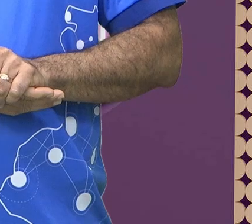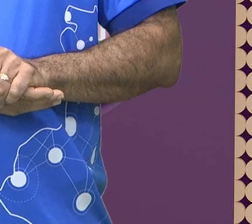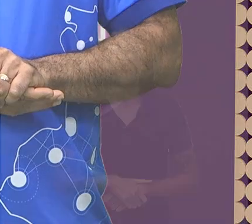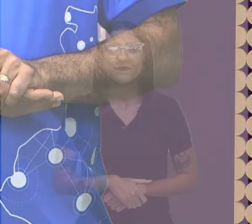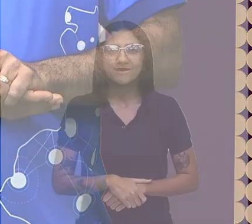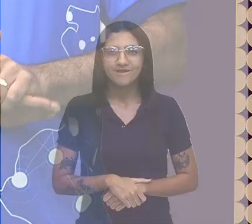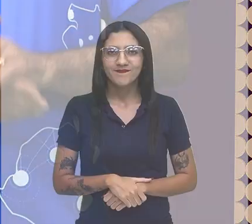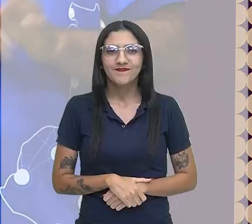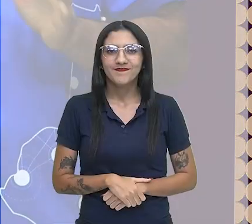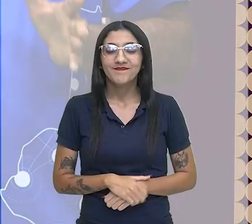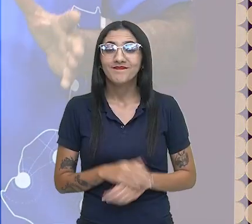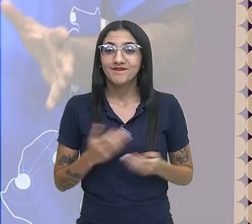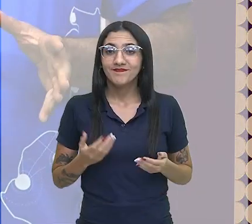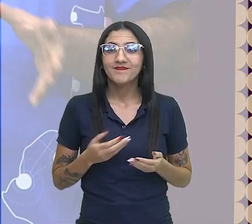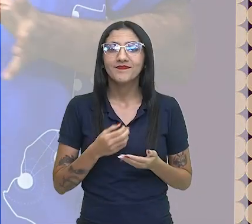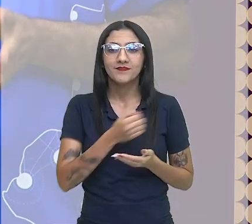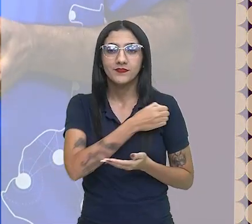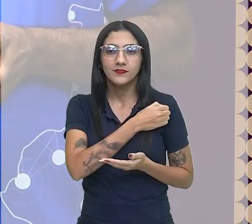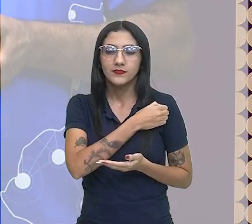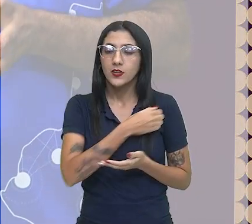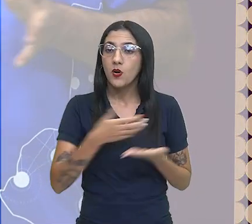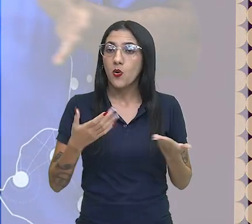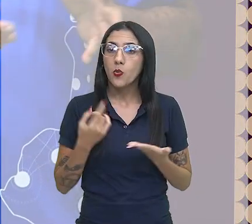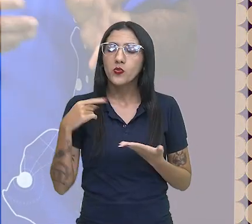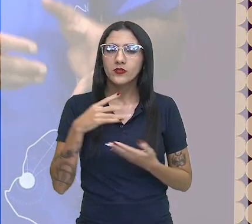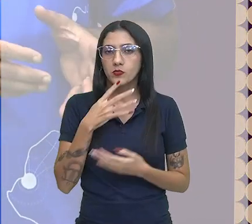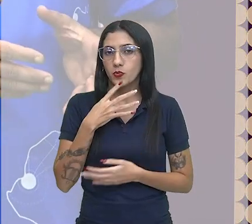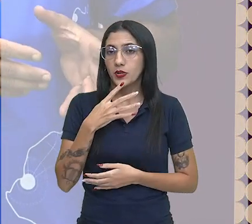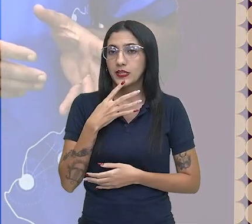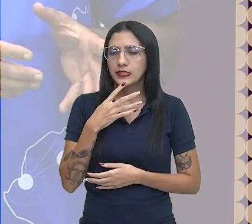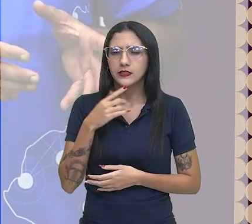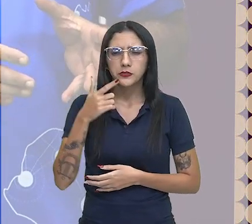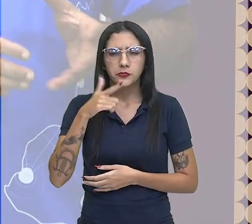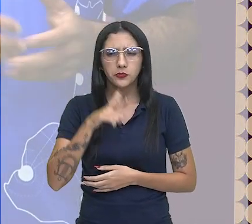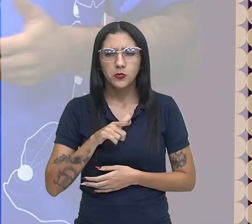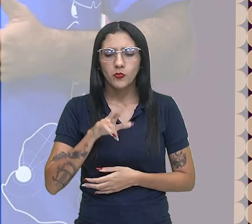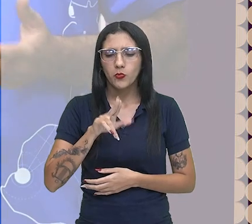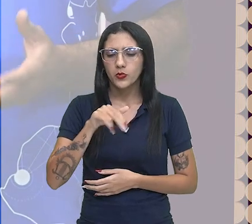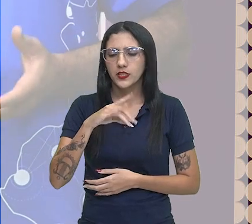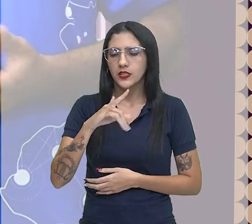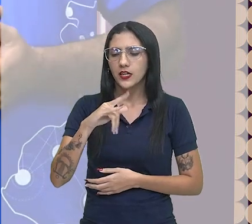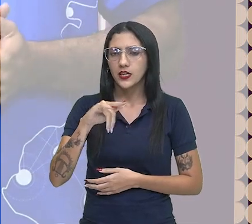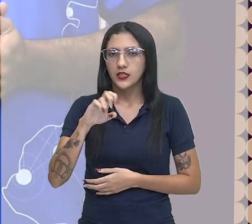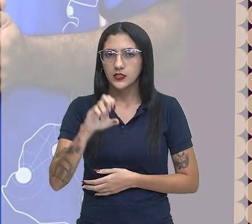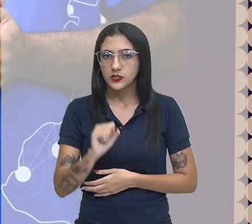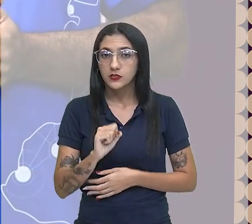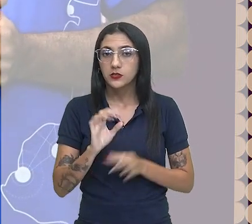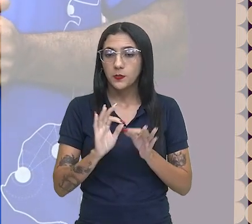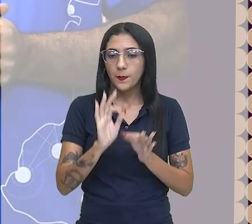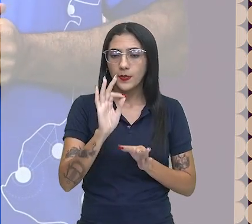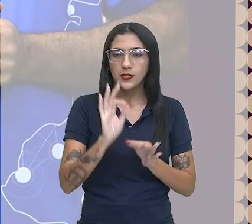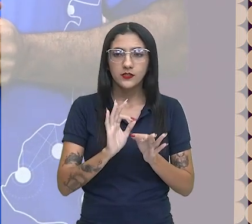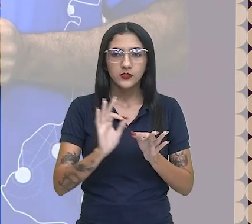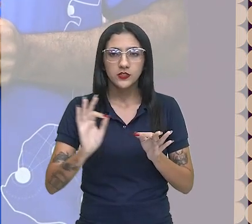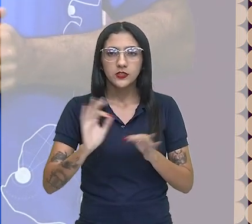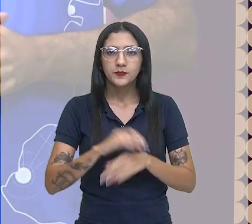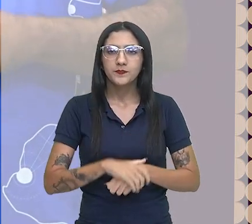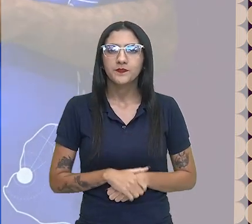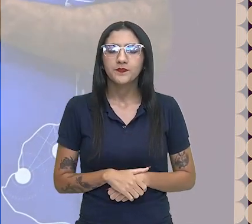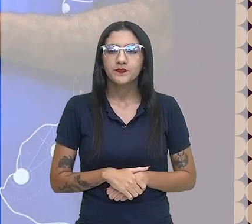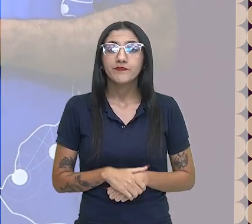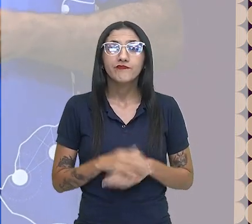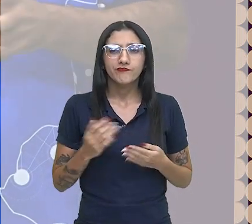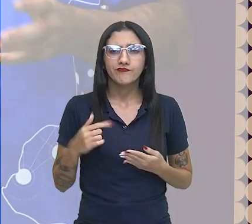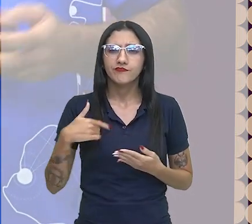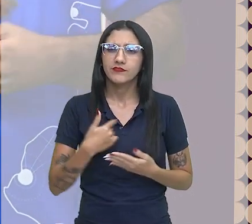Muito bem, pessoal. Então, nós temos aqui as unidades de medidas. Nós sabemos que no